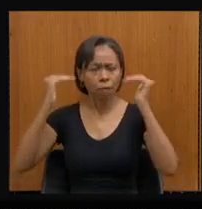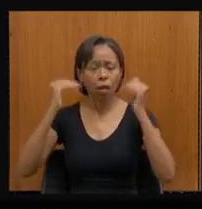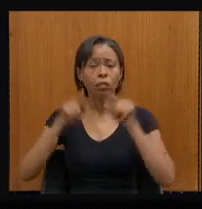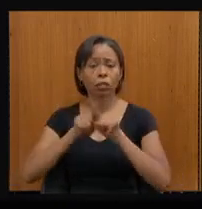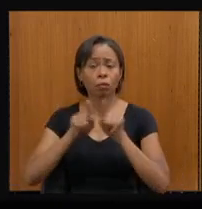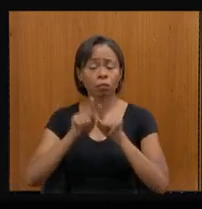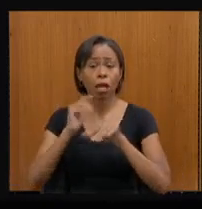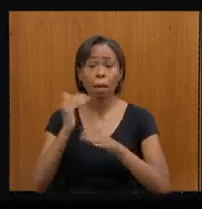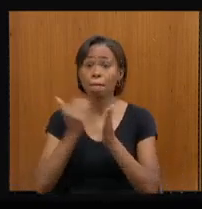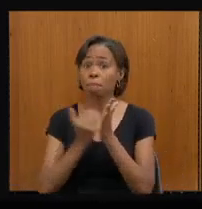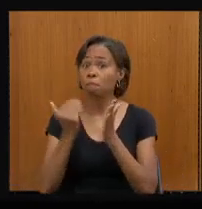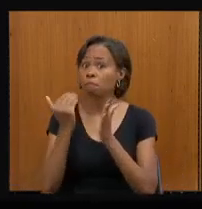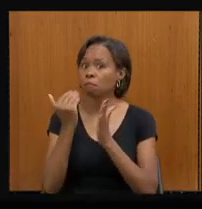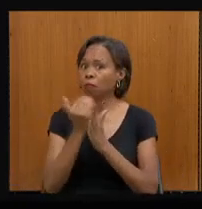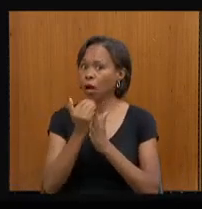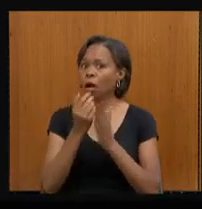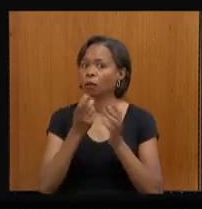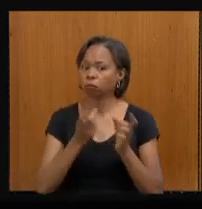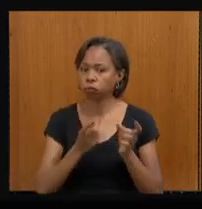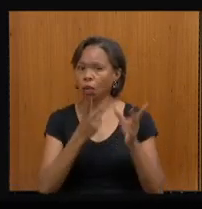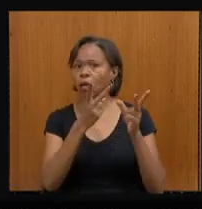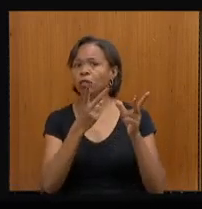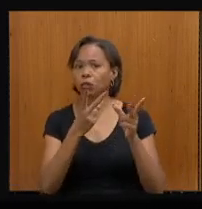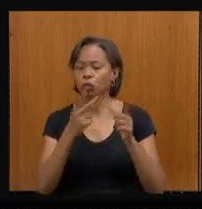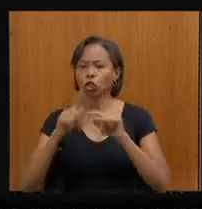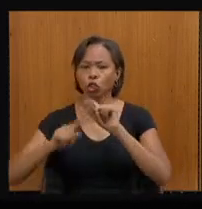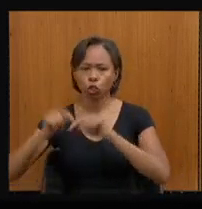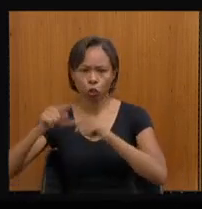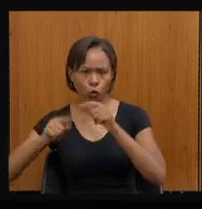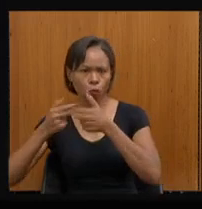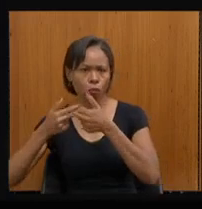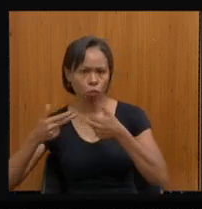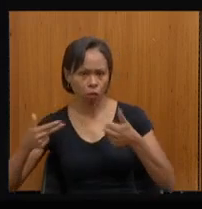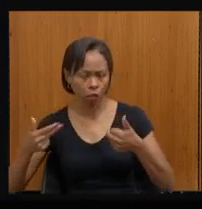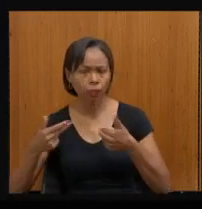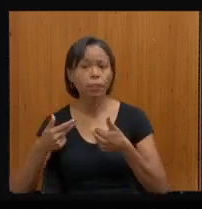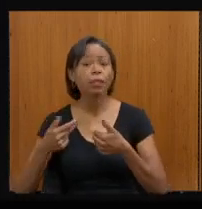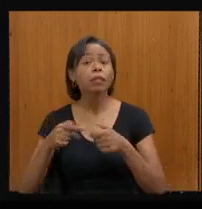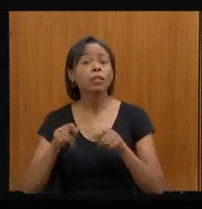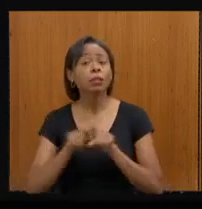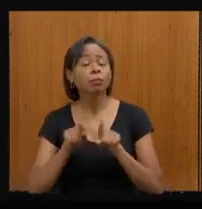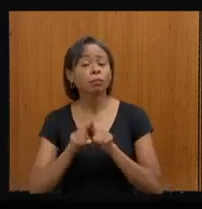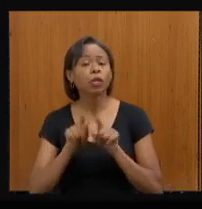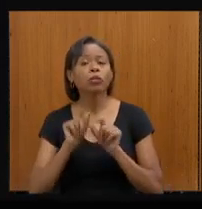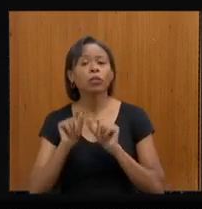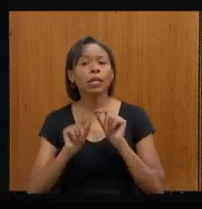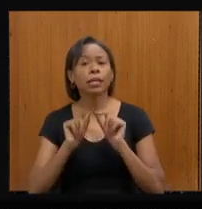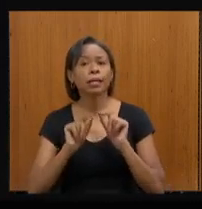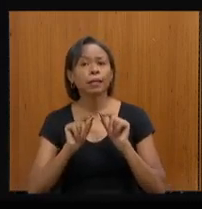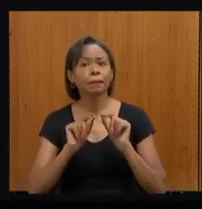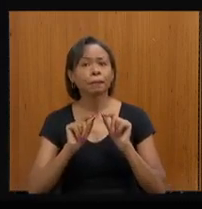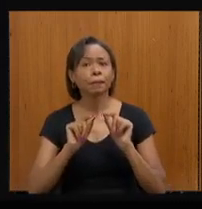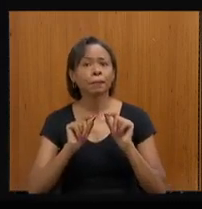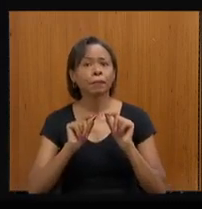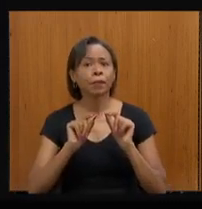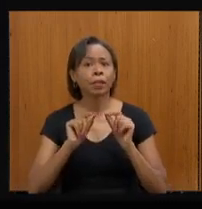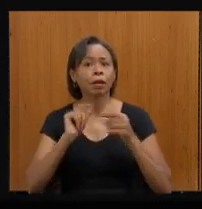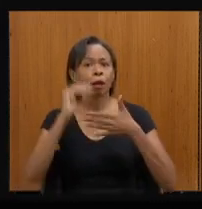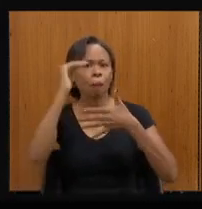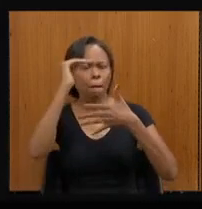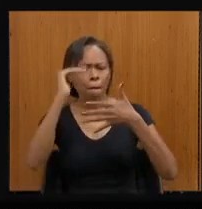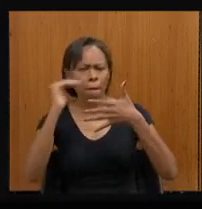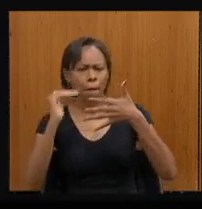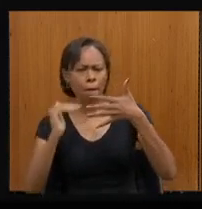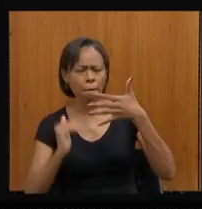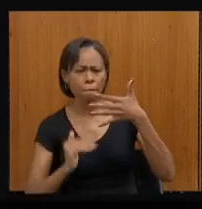exportação exportação de bens manufaturados através de uma cadeia de valor em fornecedores bem